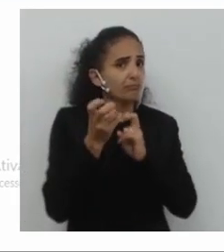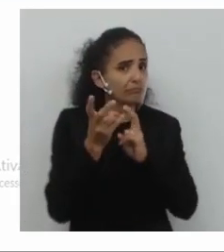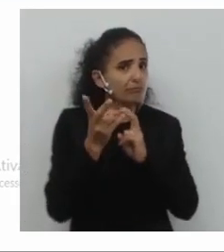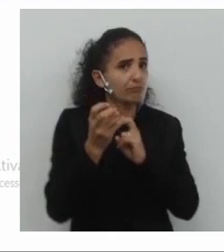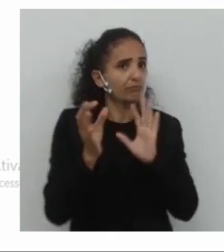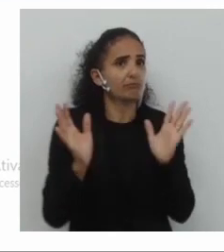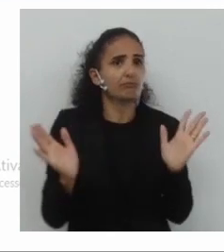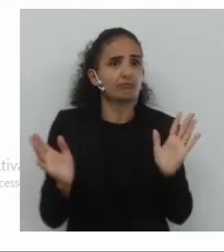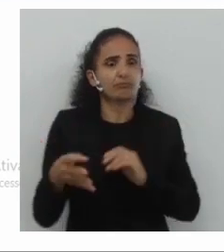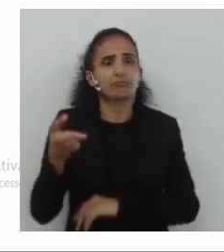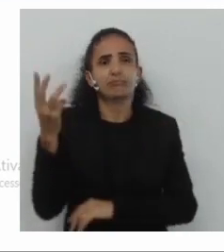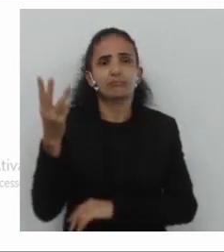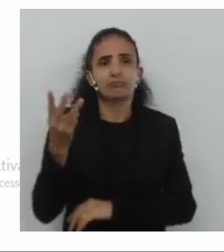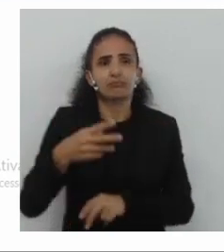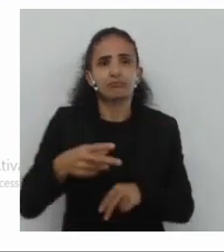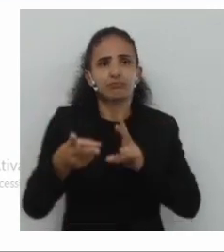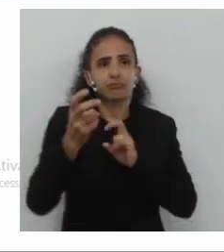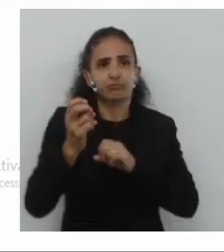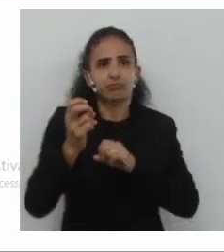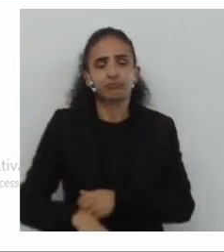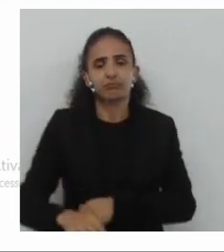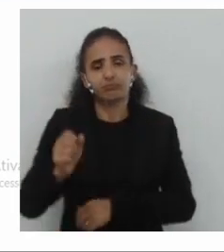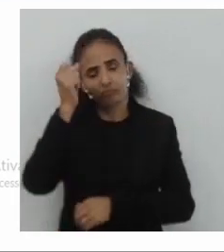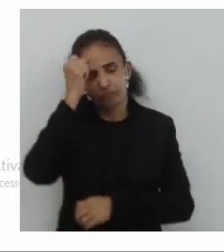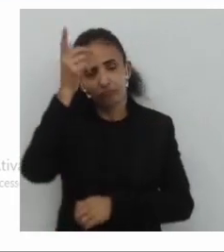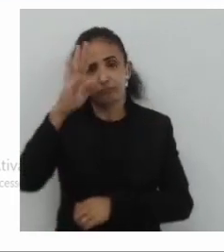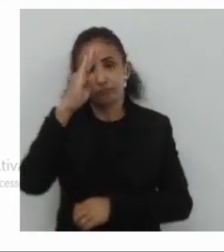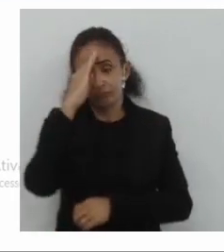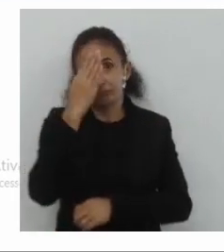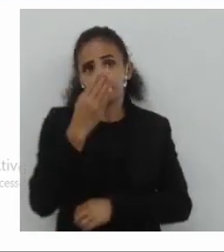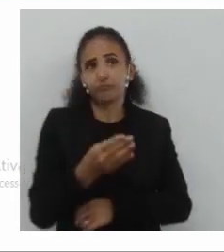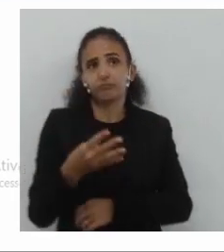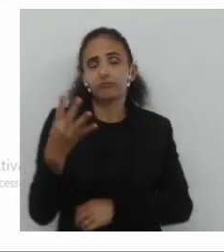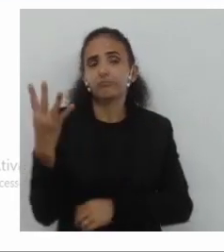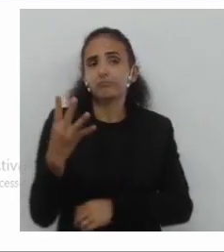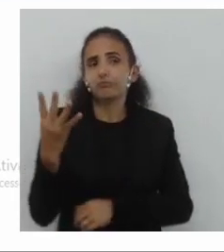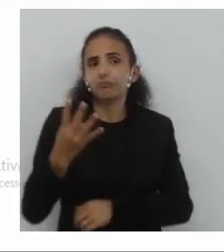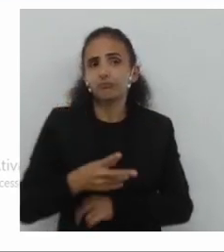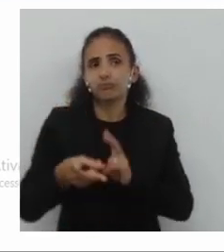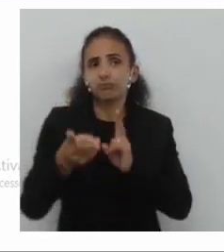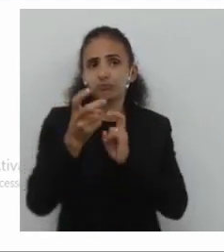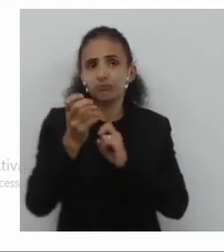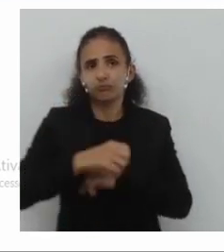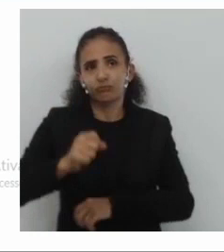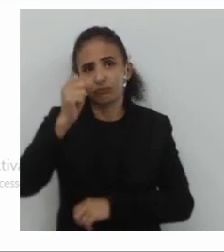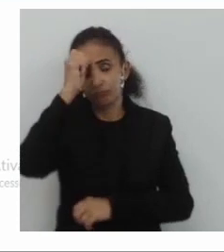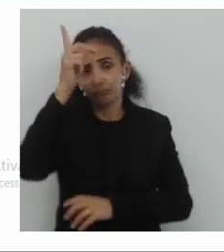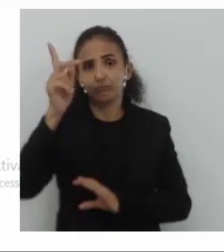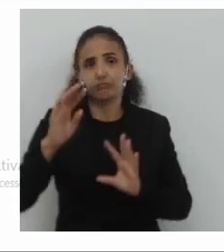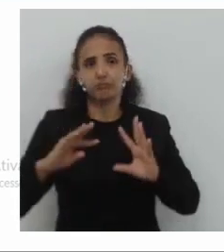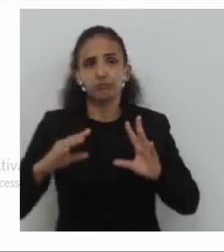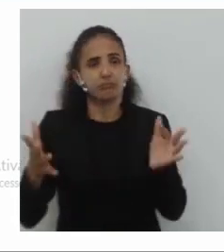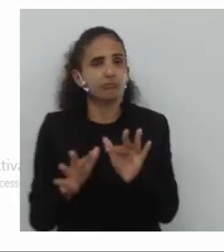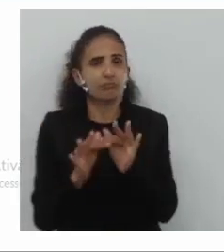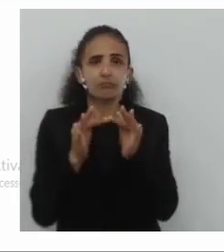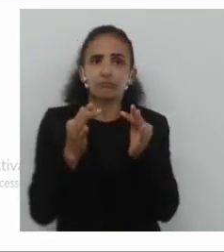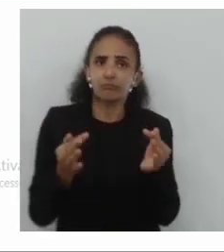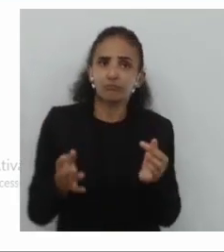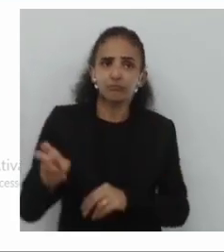gênero. Terceiro, identificar a ideia principal. Quarto, identificar as ideias